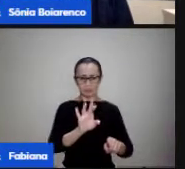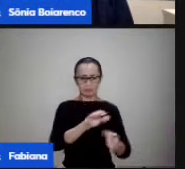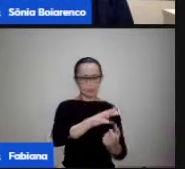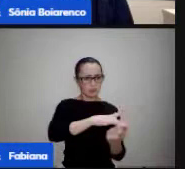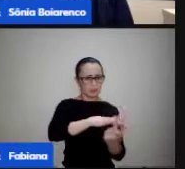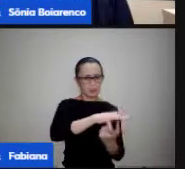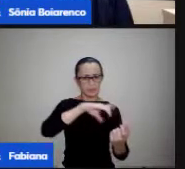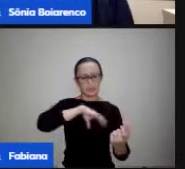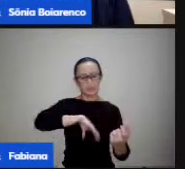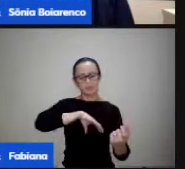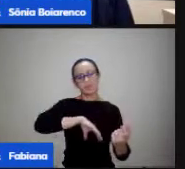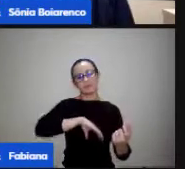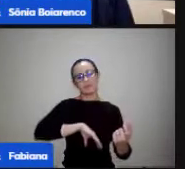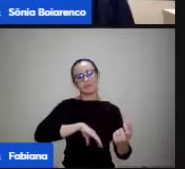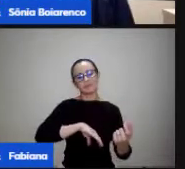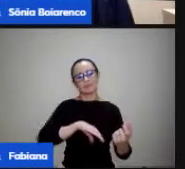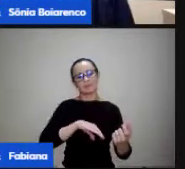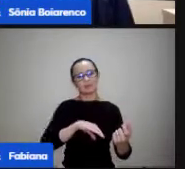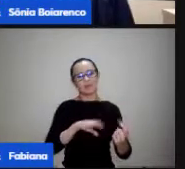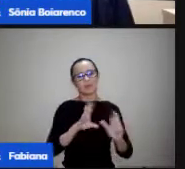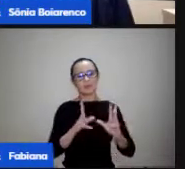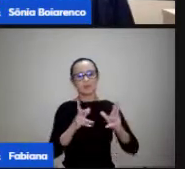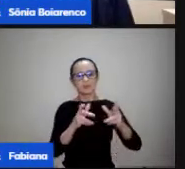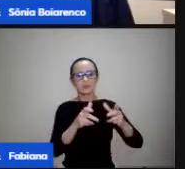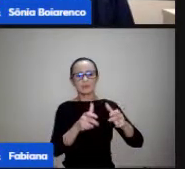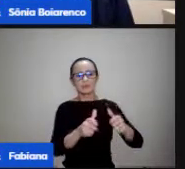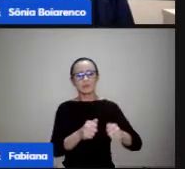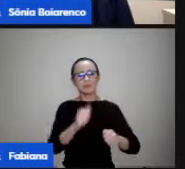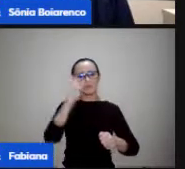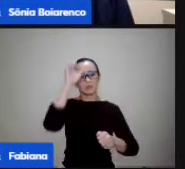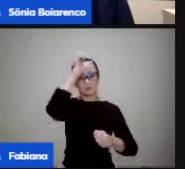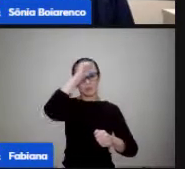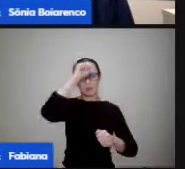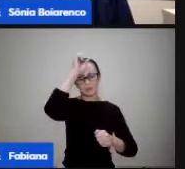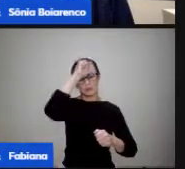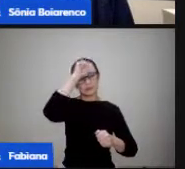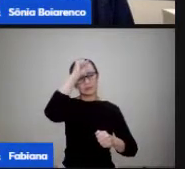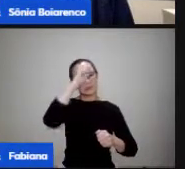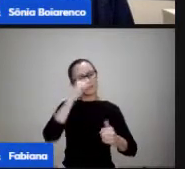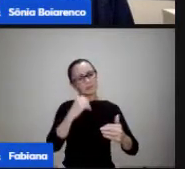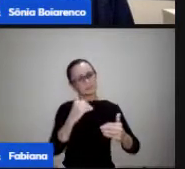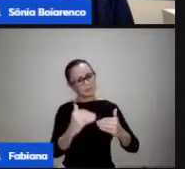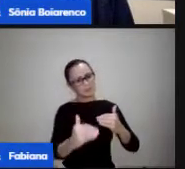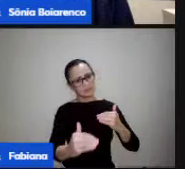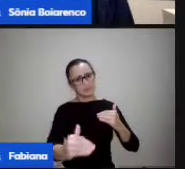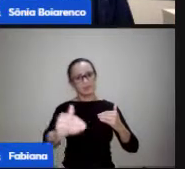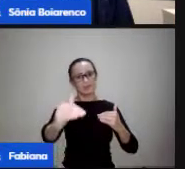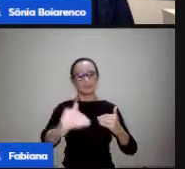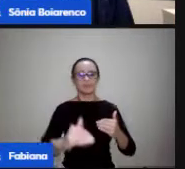todo o processo de conhecimento e de aprendizagem. Pode passar, por favor.